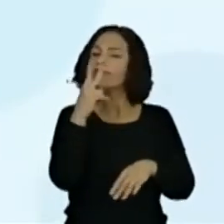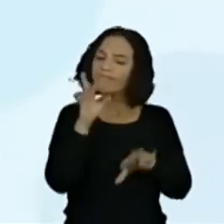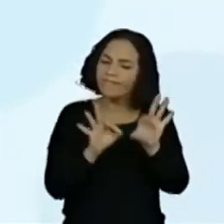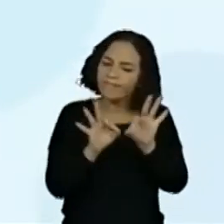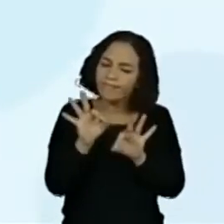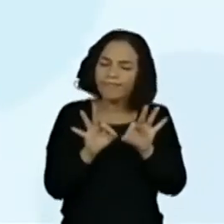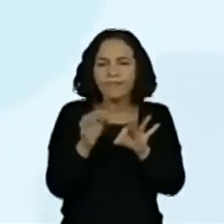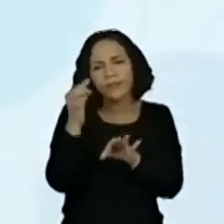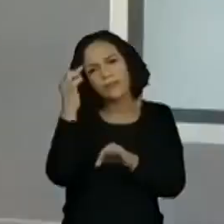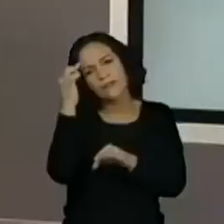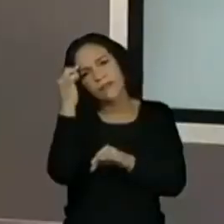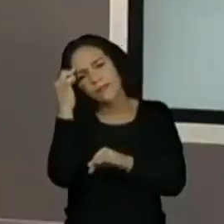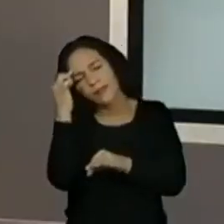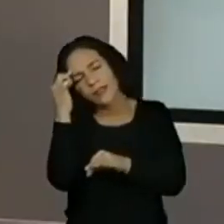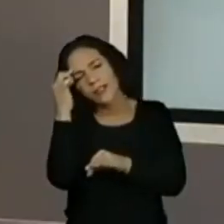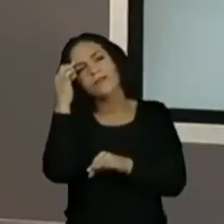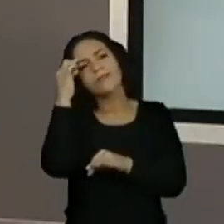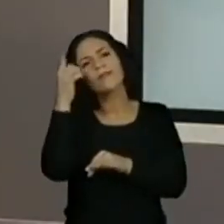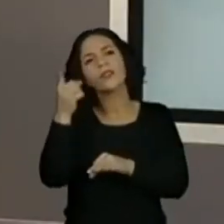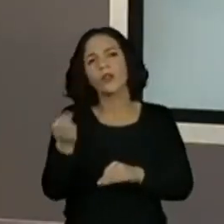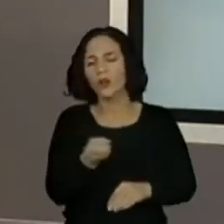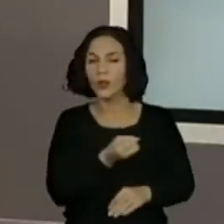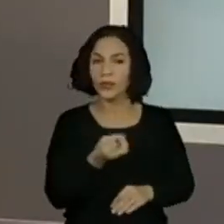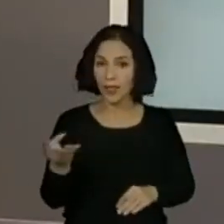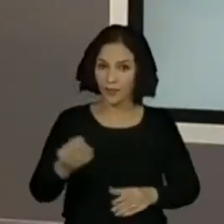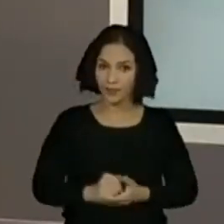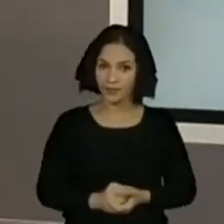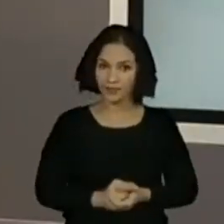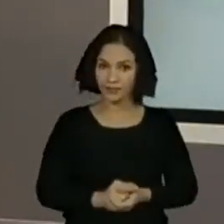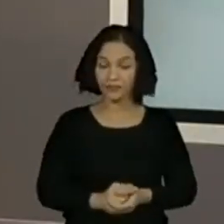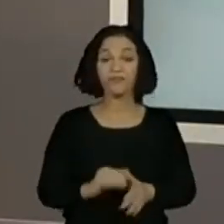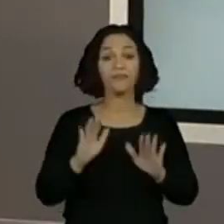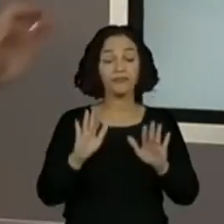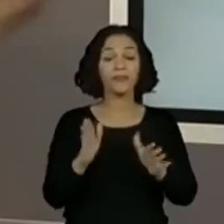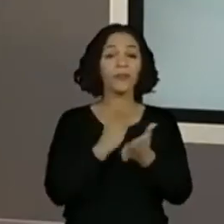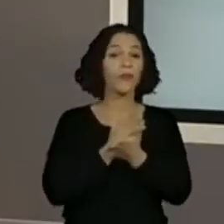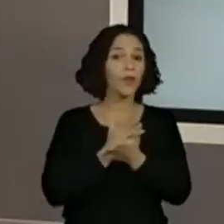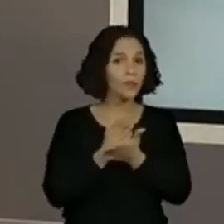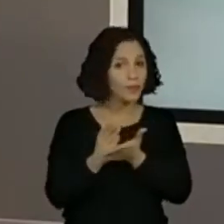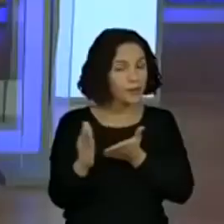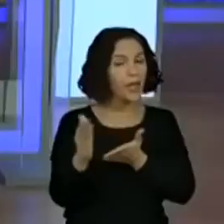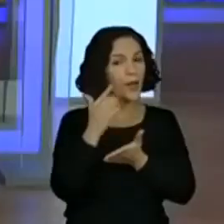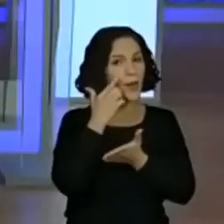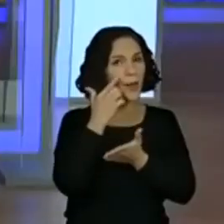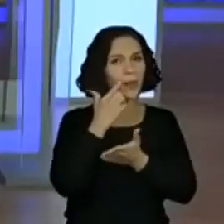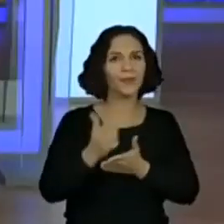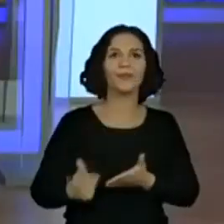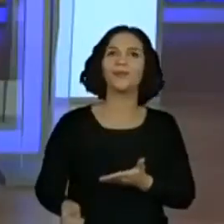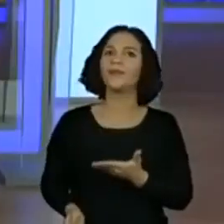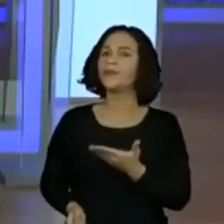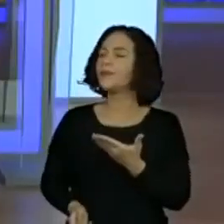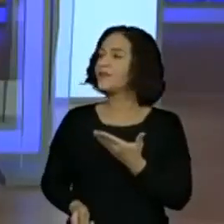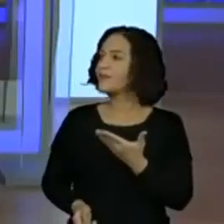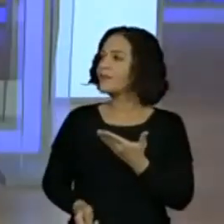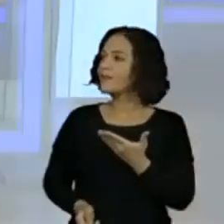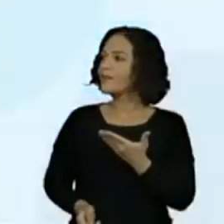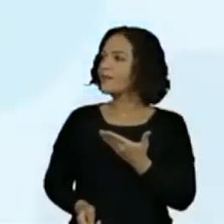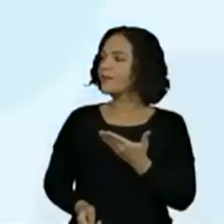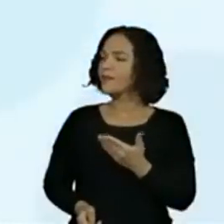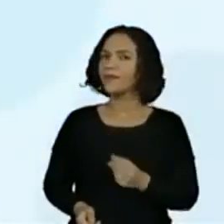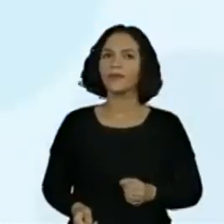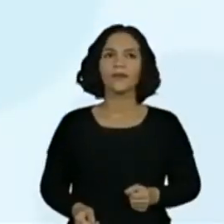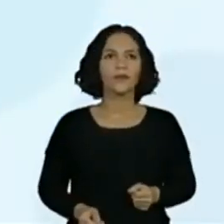elaborada, pensada para a gente contar. Para começar, olhem aqui, por favor.